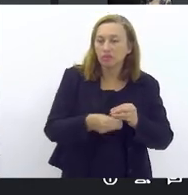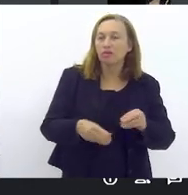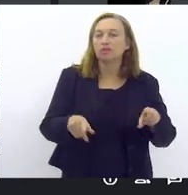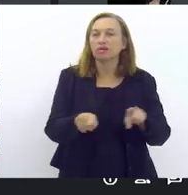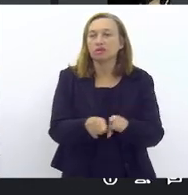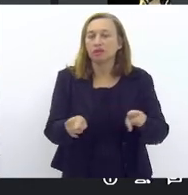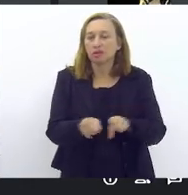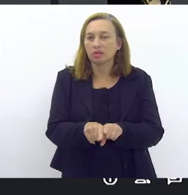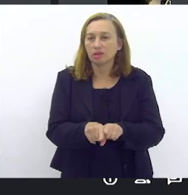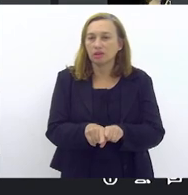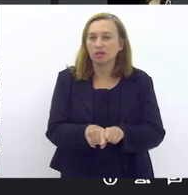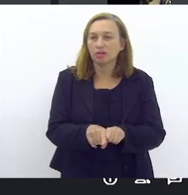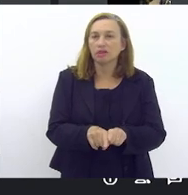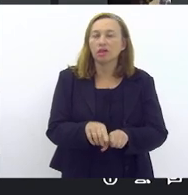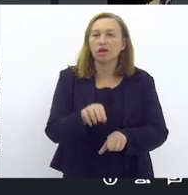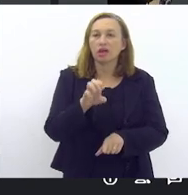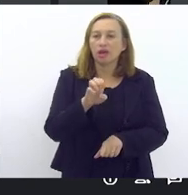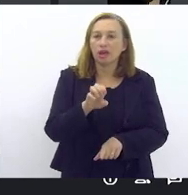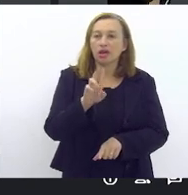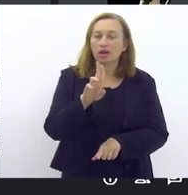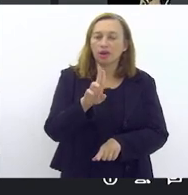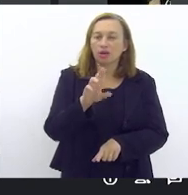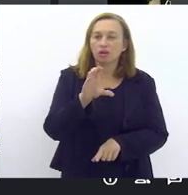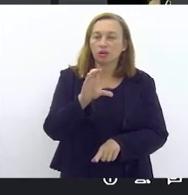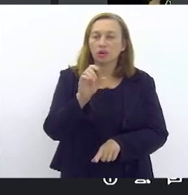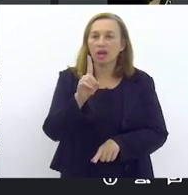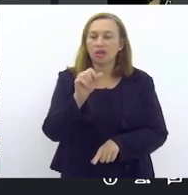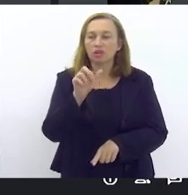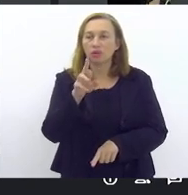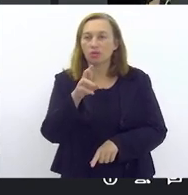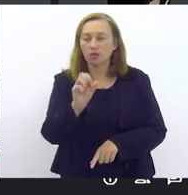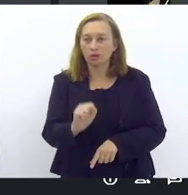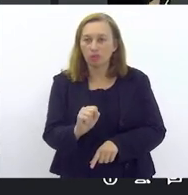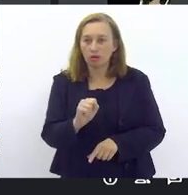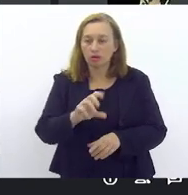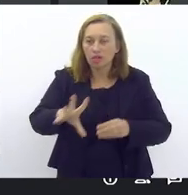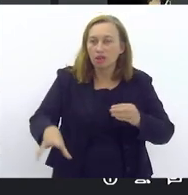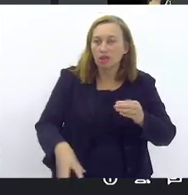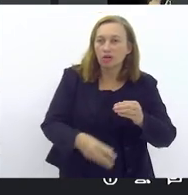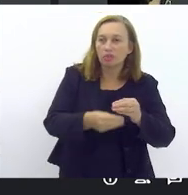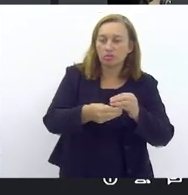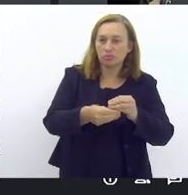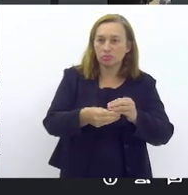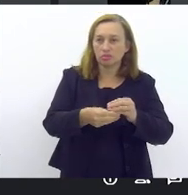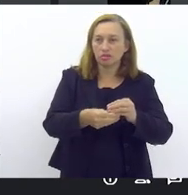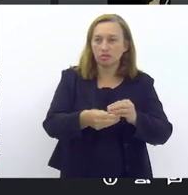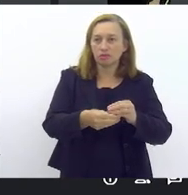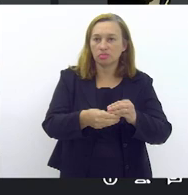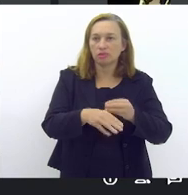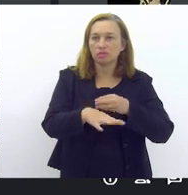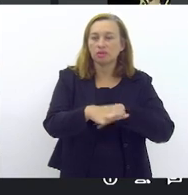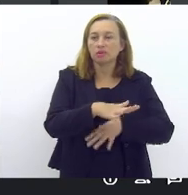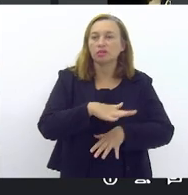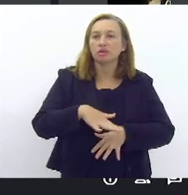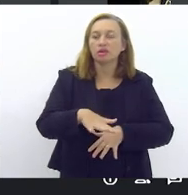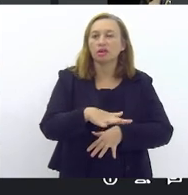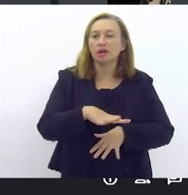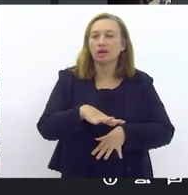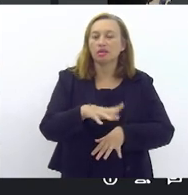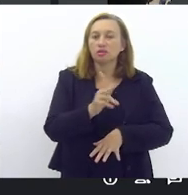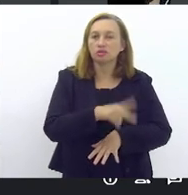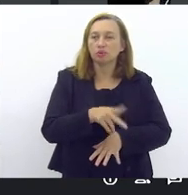educadoras de educação infantil na carreira do magistério. Então, Olha, nós temos aqui a Câmara Municipal, que